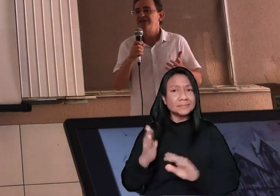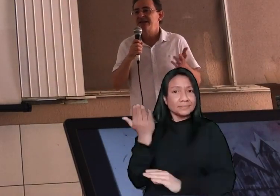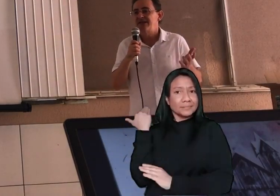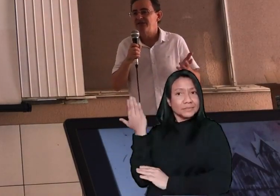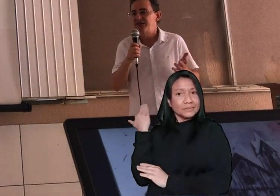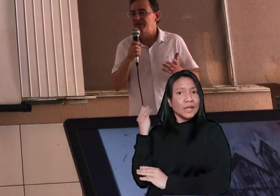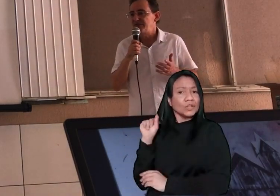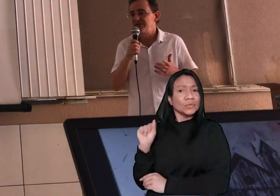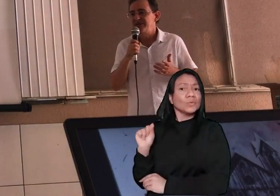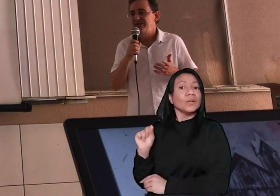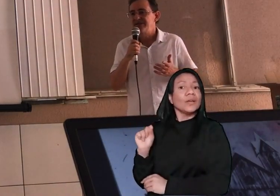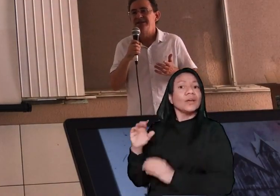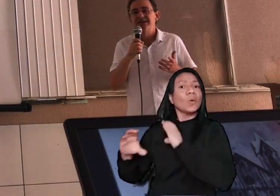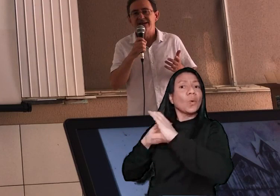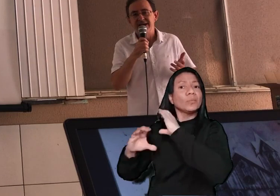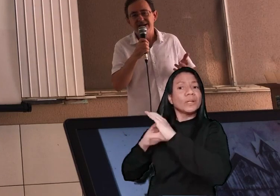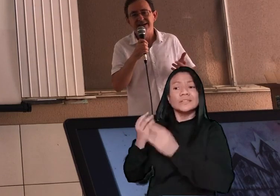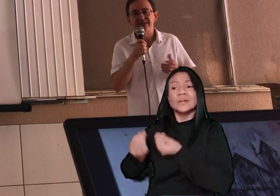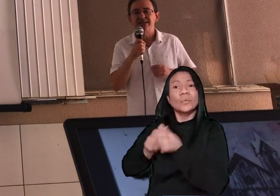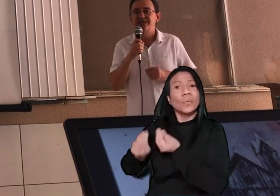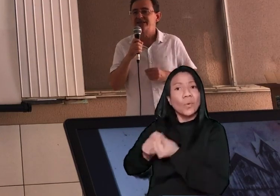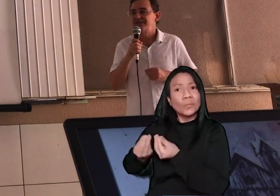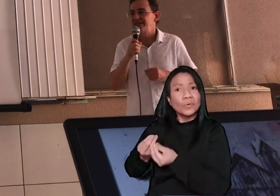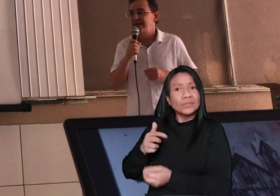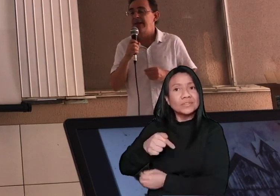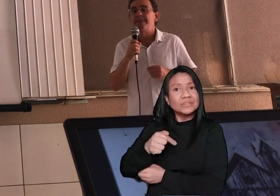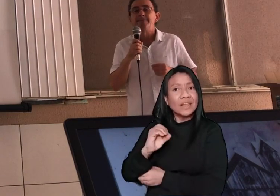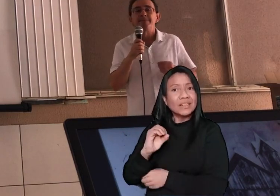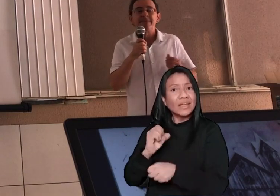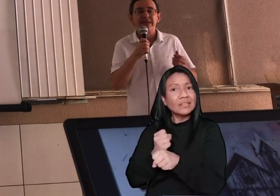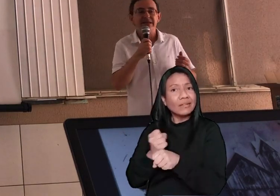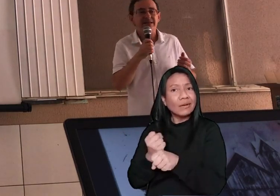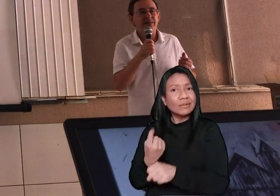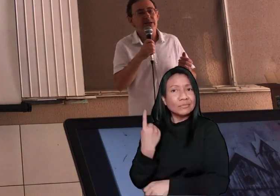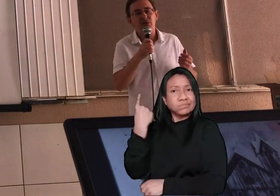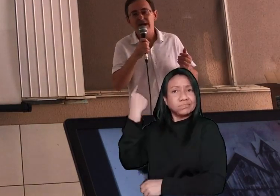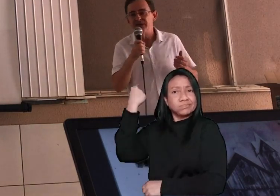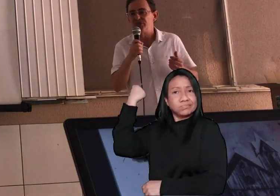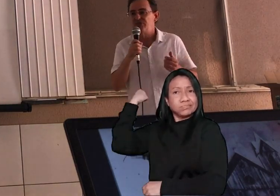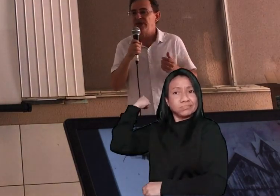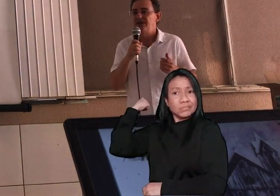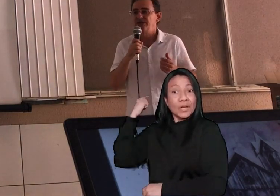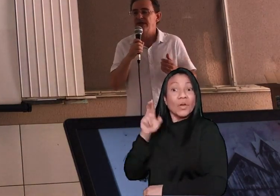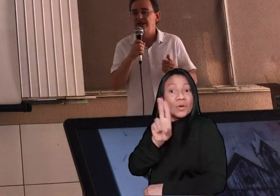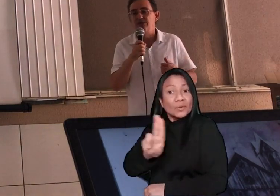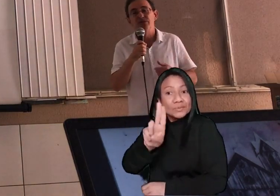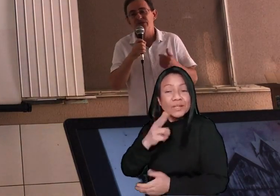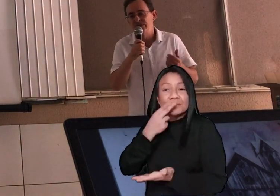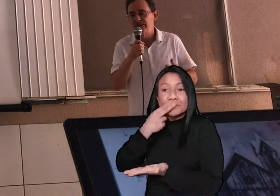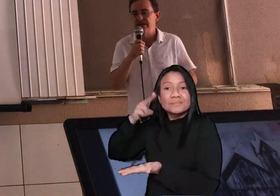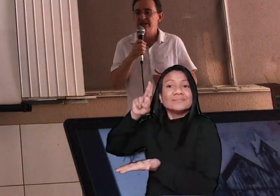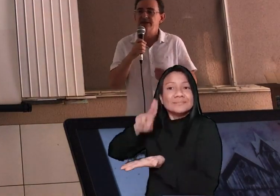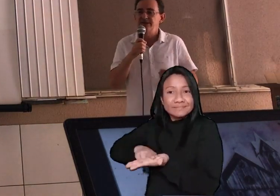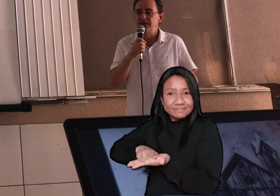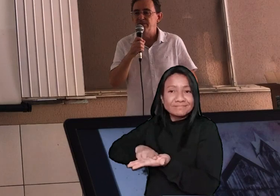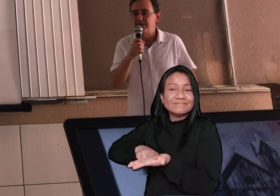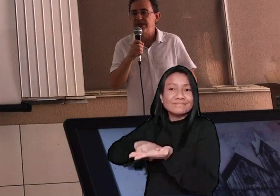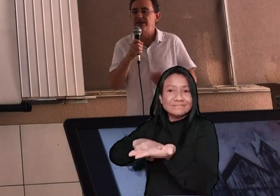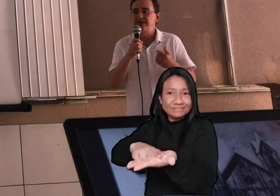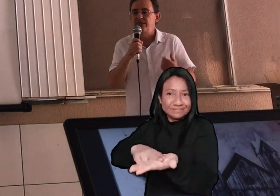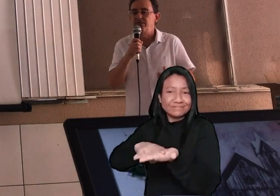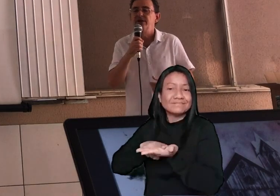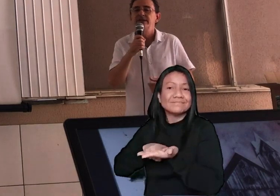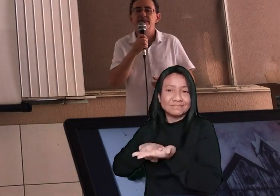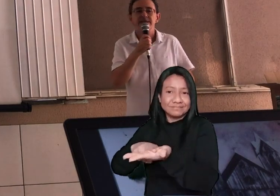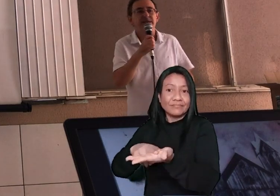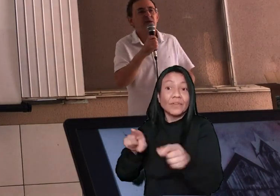poucos anos atrás, o que nós tínhamos? Cartas, tá? E também o rádio. O rádio, né, continua sendo